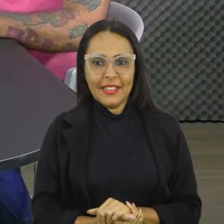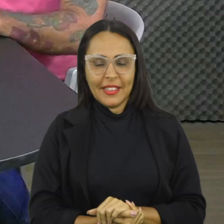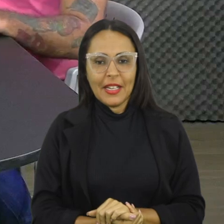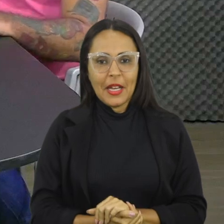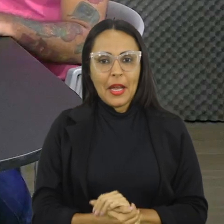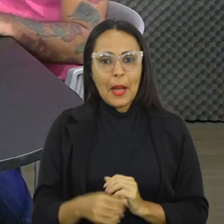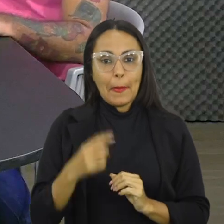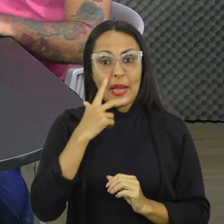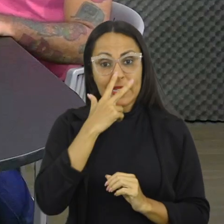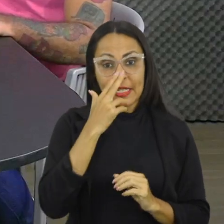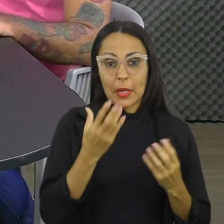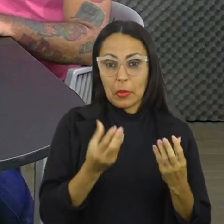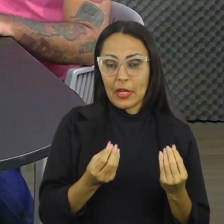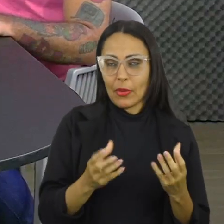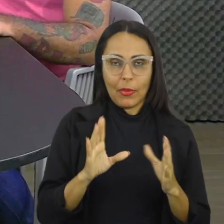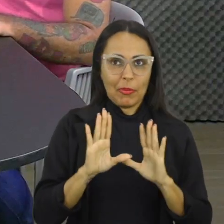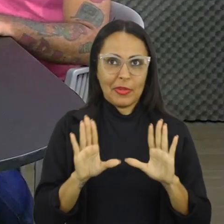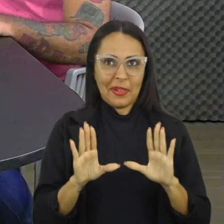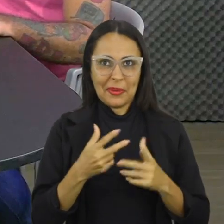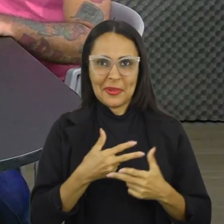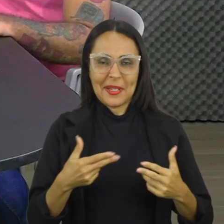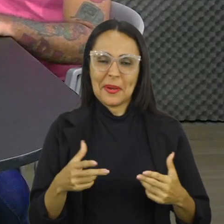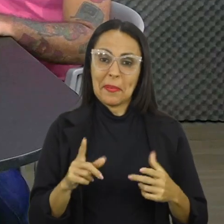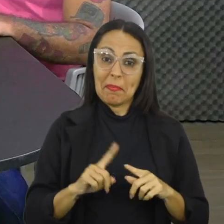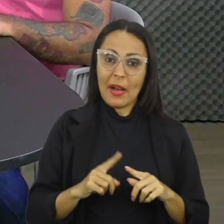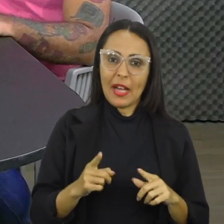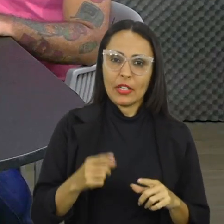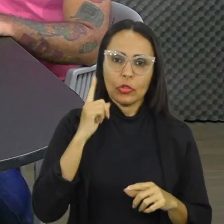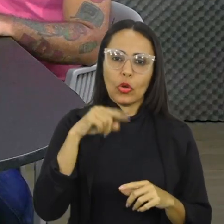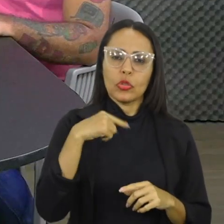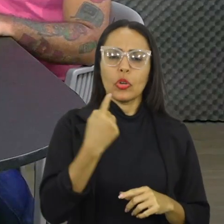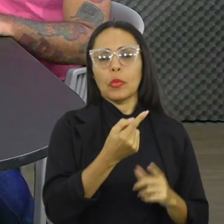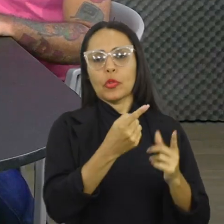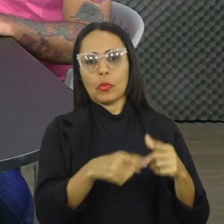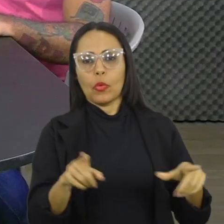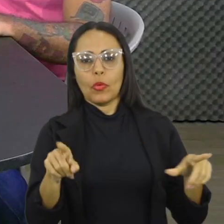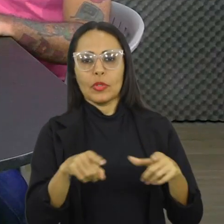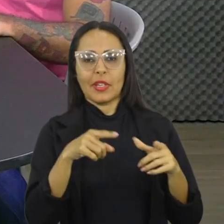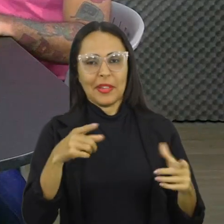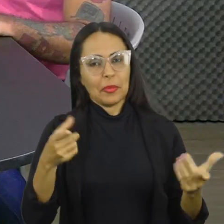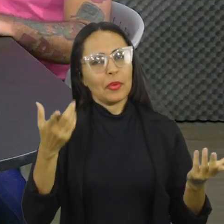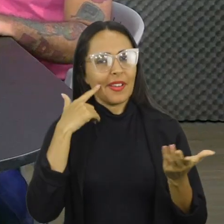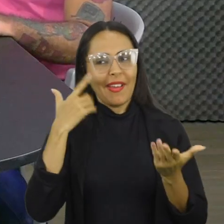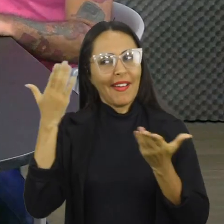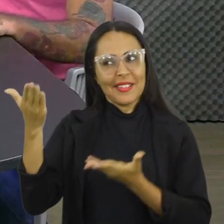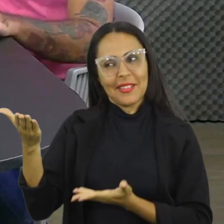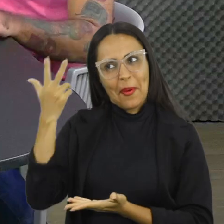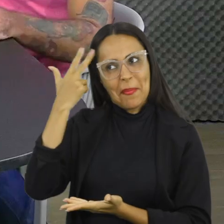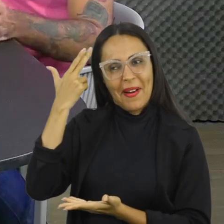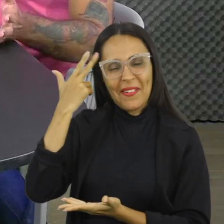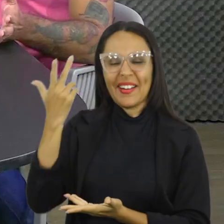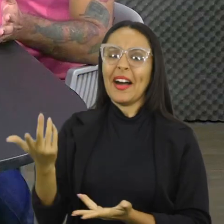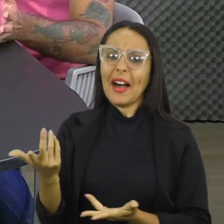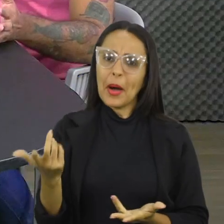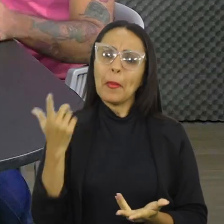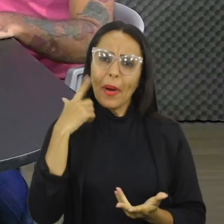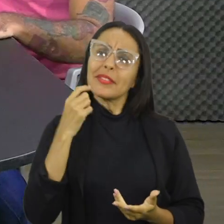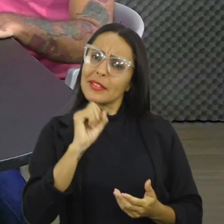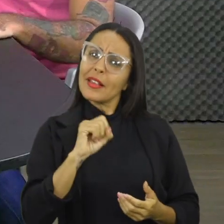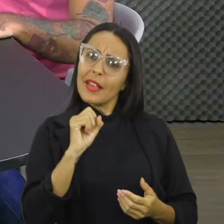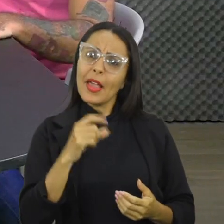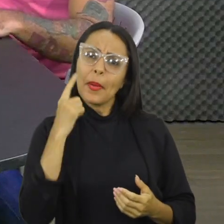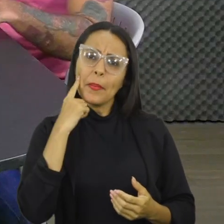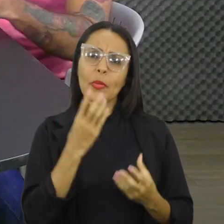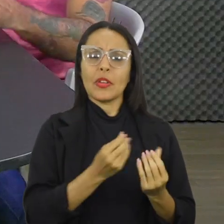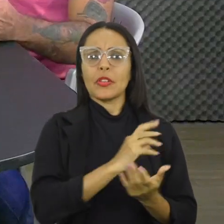Parece até que é muita coisa, mas assim, nós somos músicos, os músicos são assim. Mas é muita coisa, né? Você